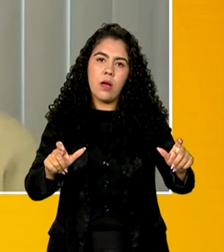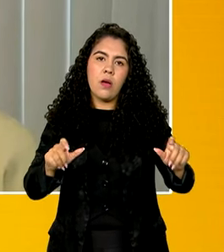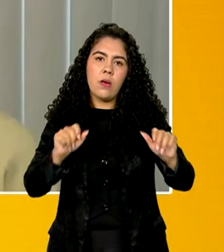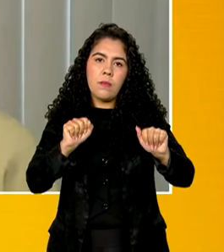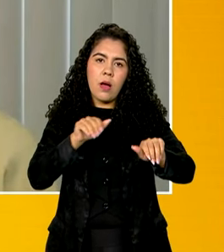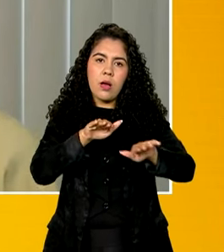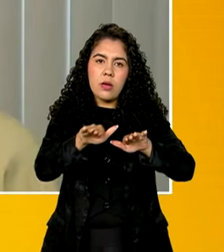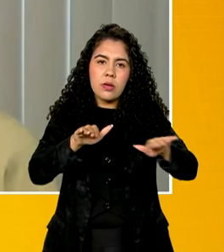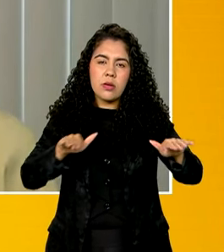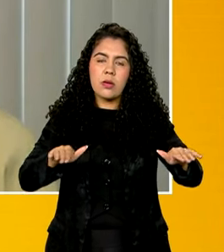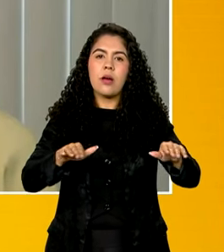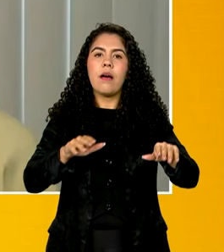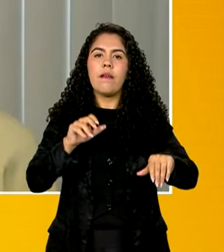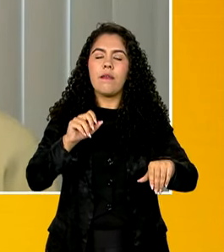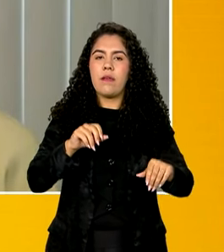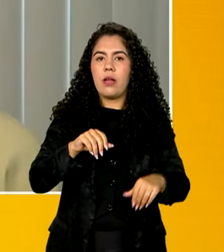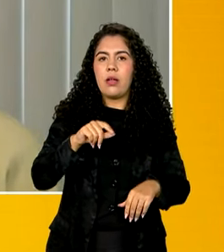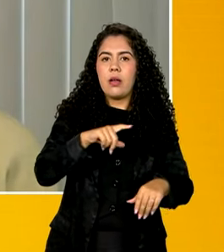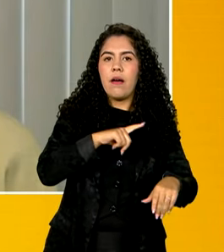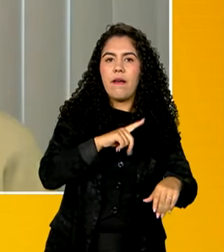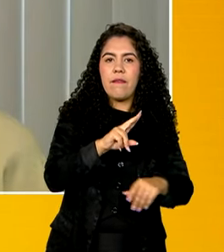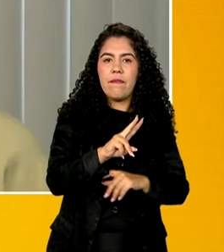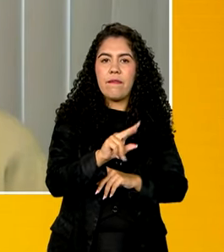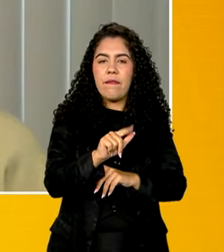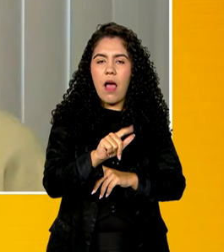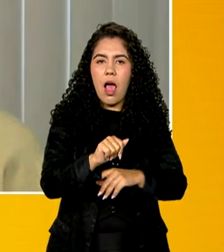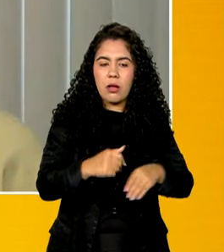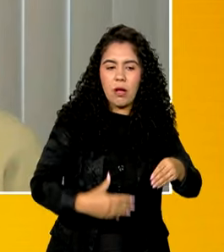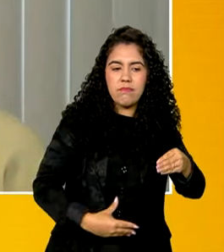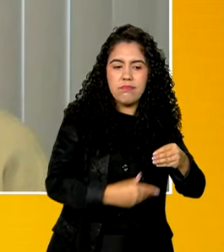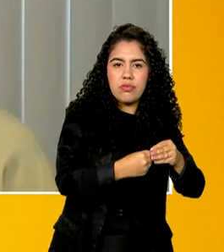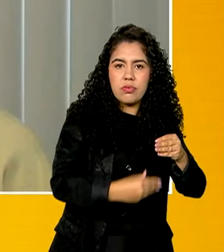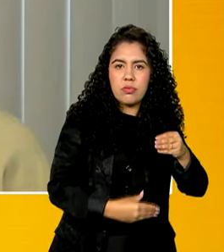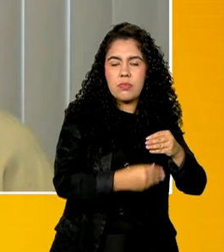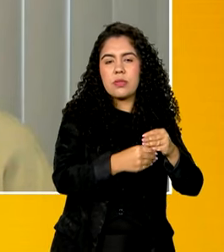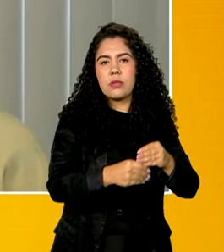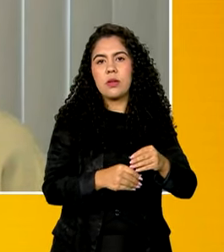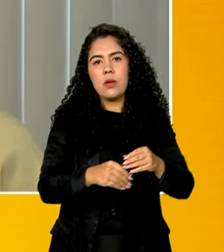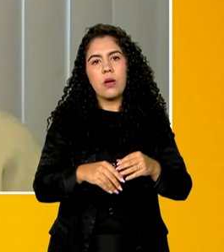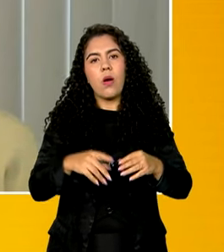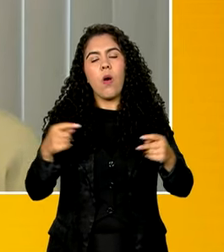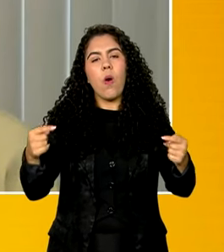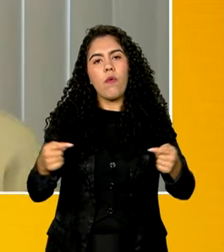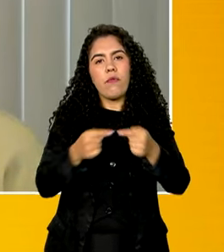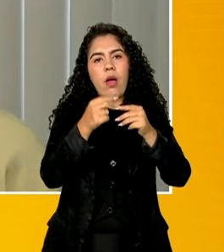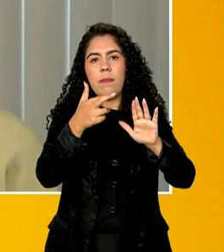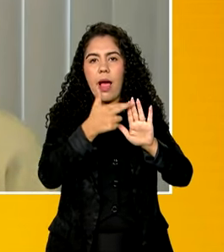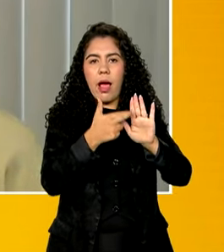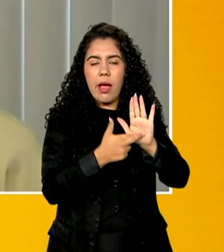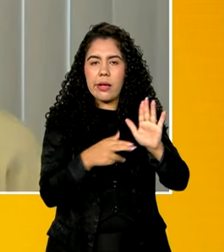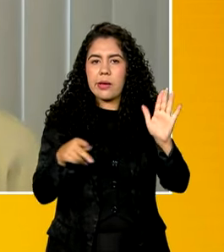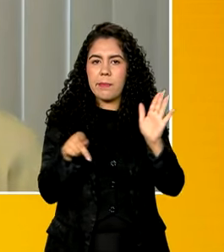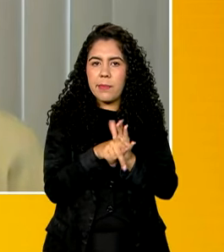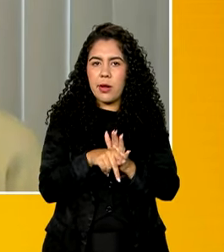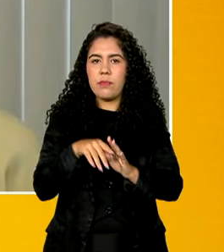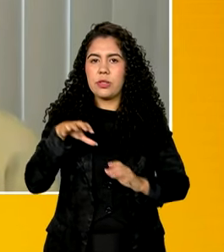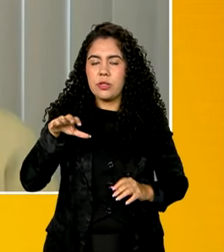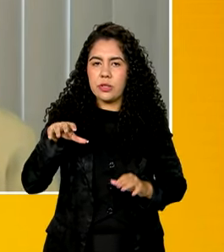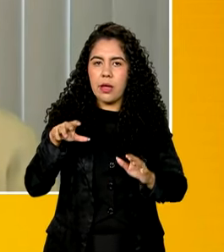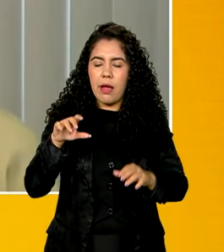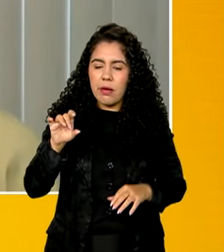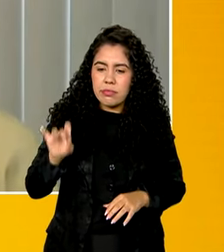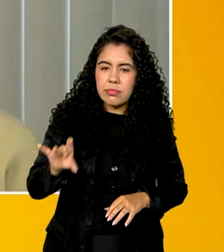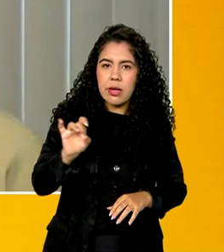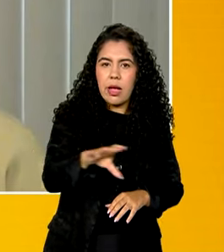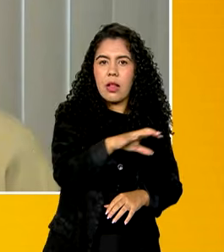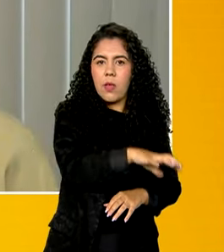chamadas para vagas adicionais que podem ser liberadas, né, de forma a critério, né, dos órgãos e também conforme o orçamento,